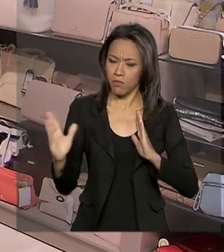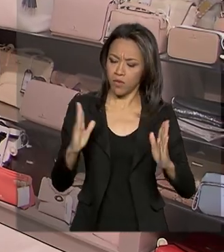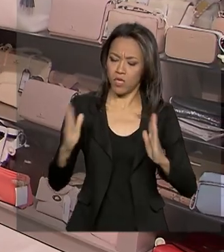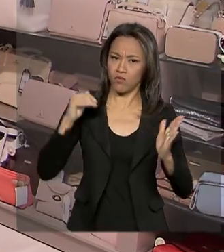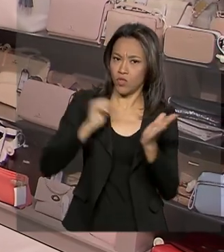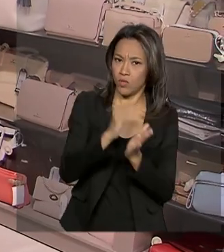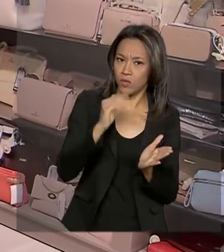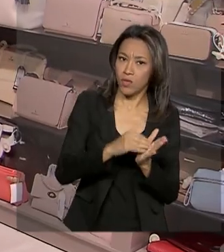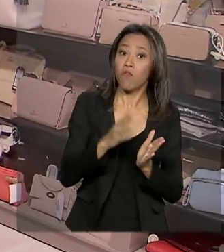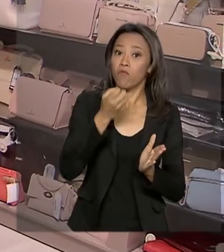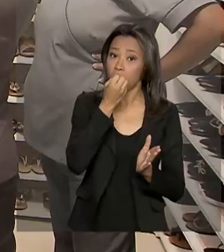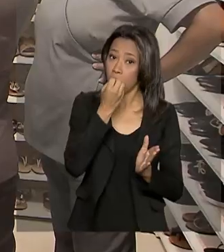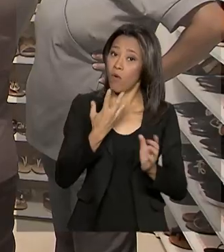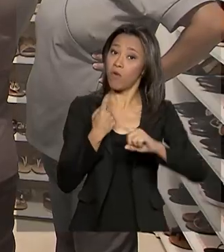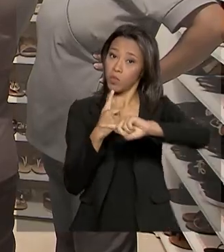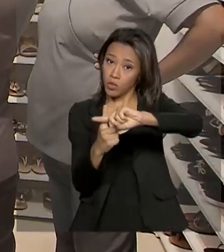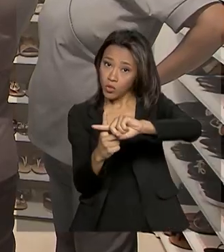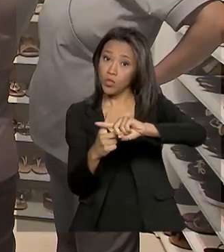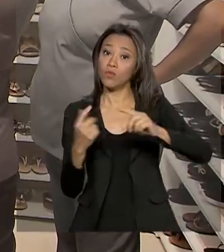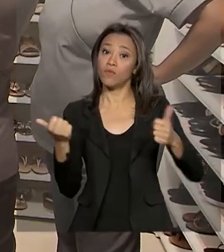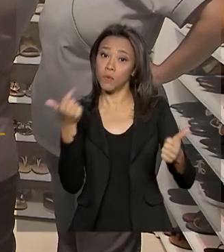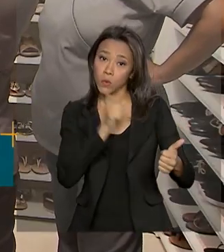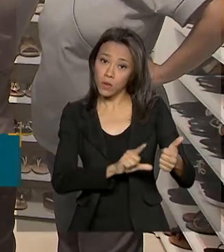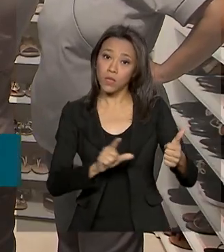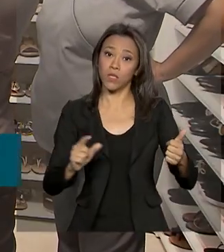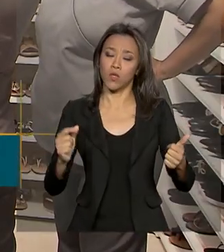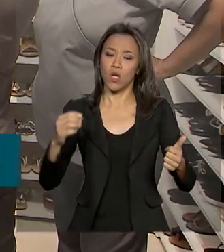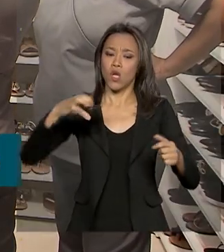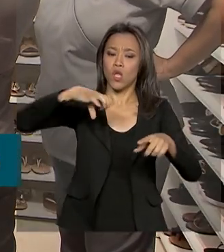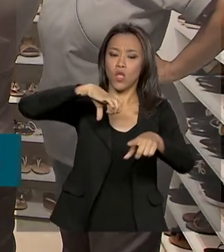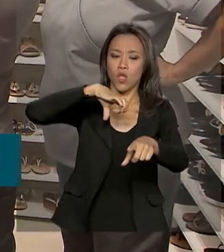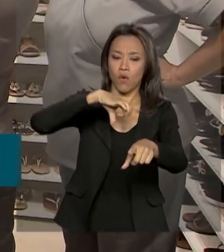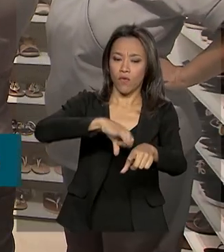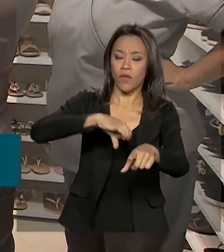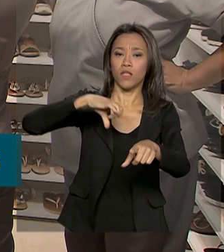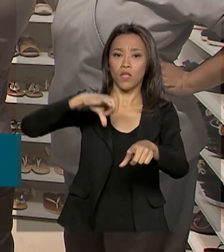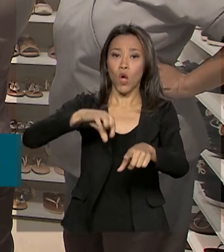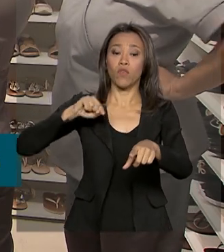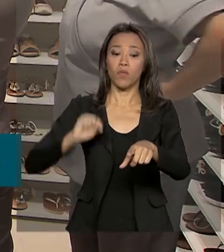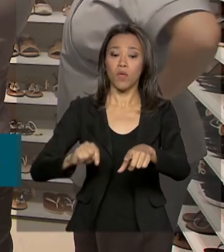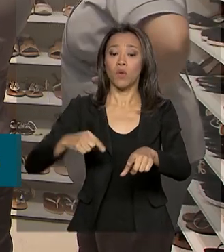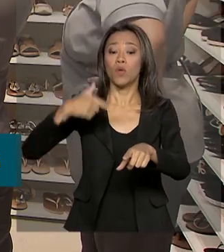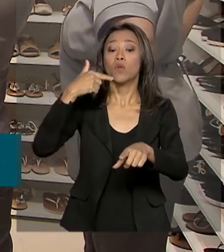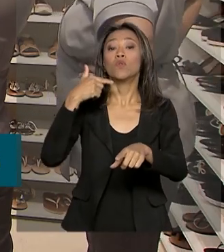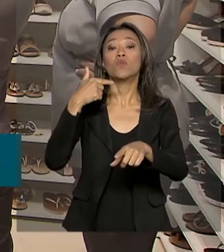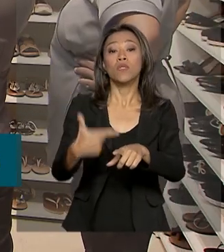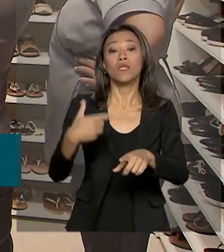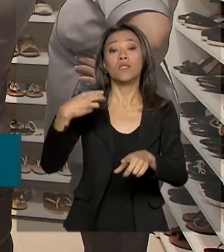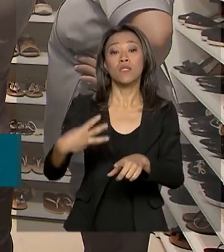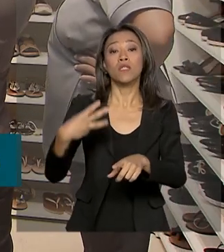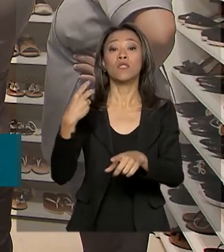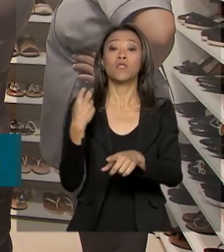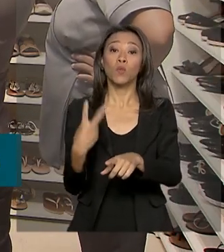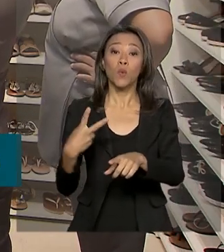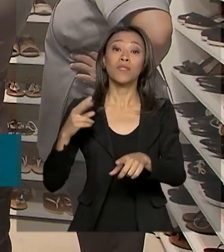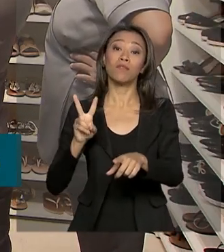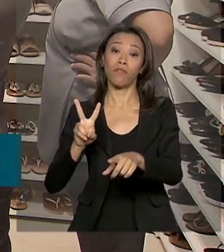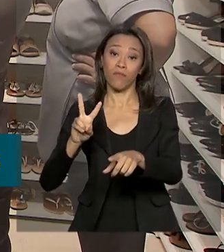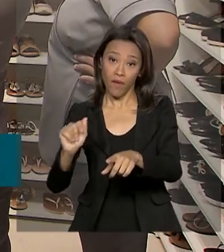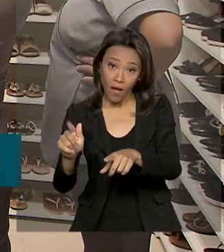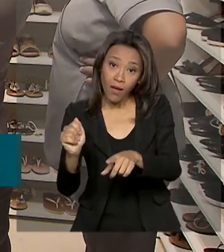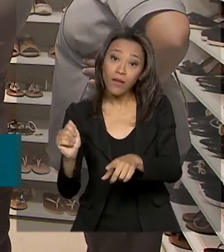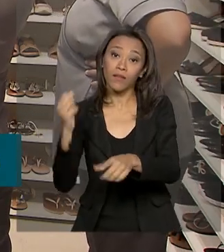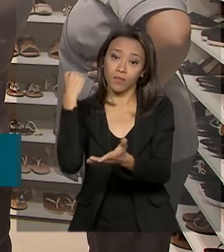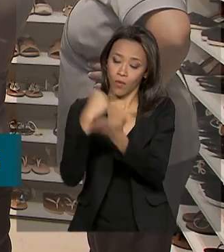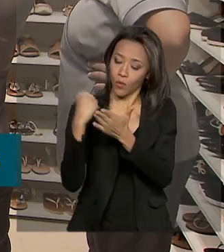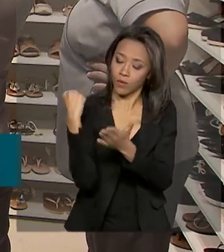ficou positivo foram 99 mil 232 novas vagas formais a maior